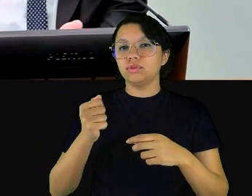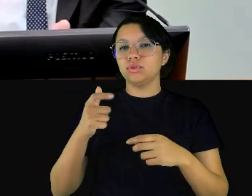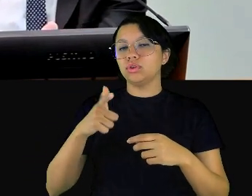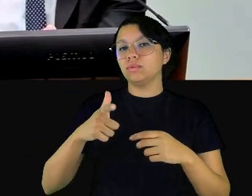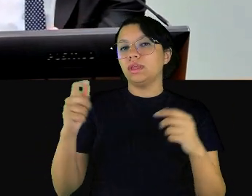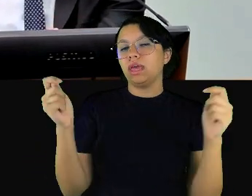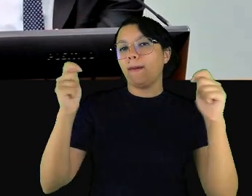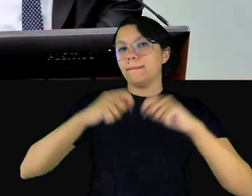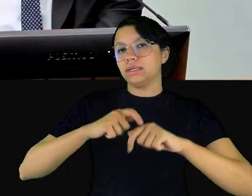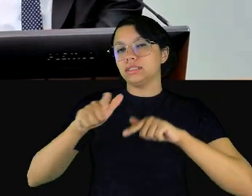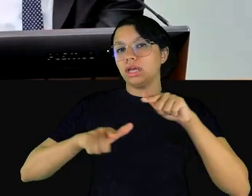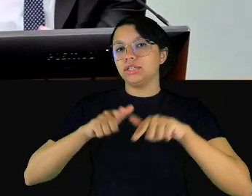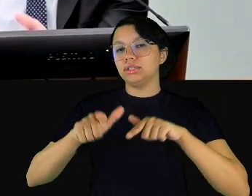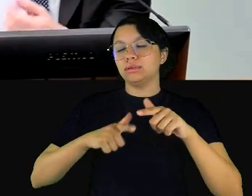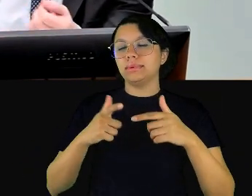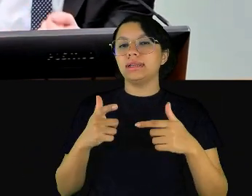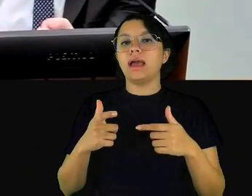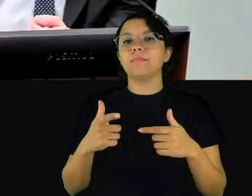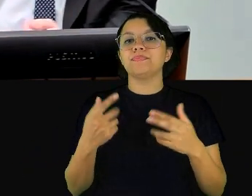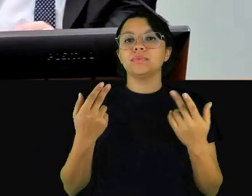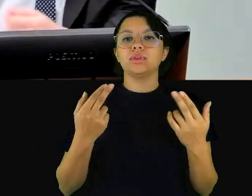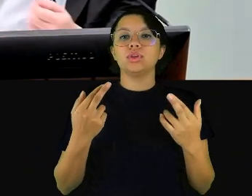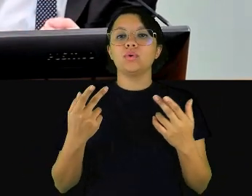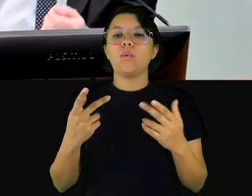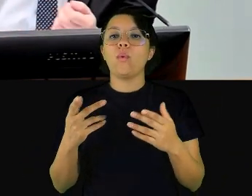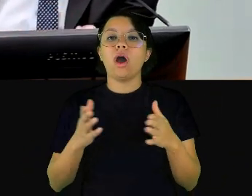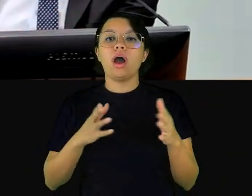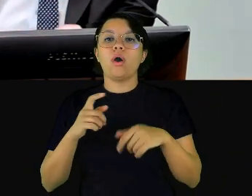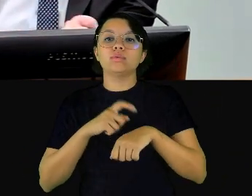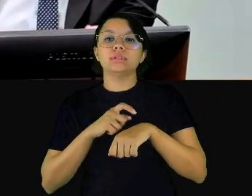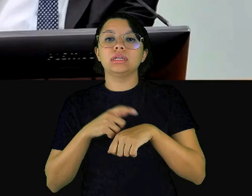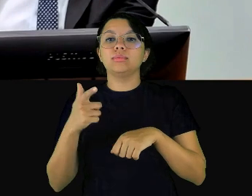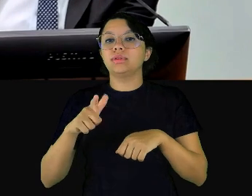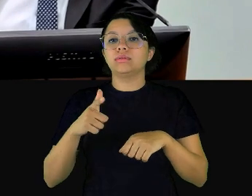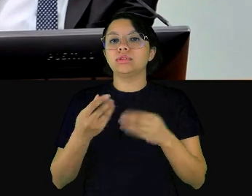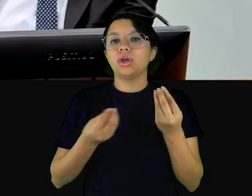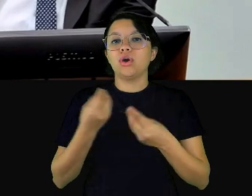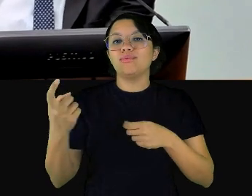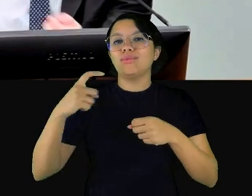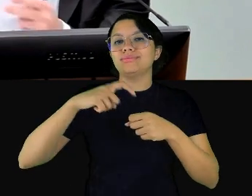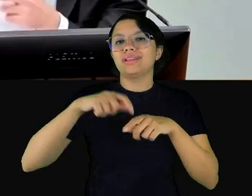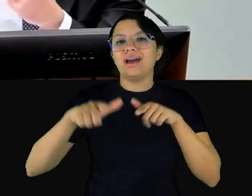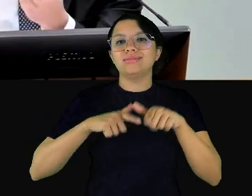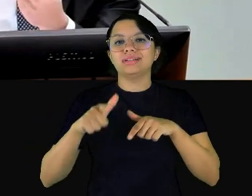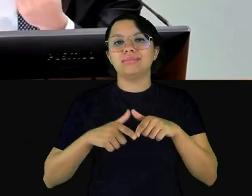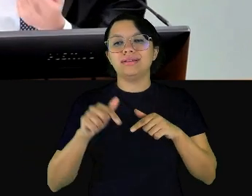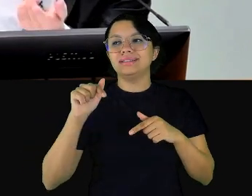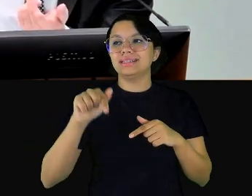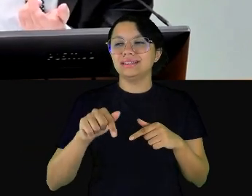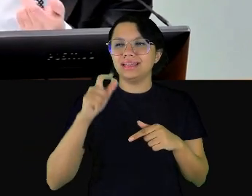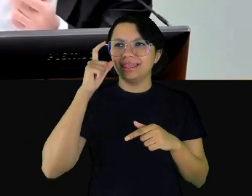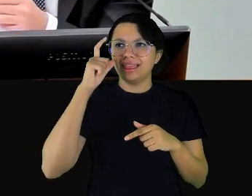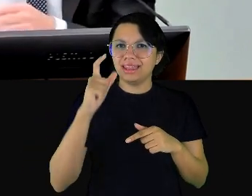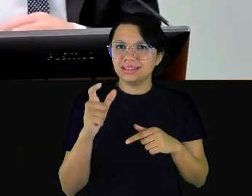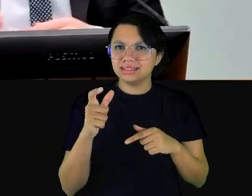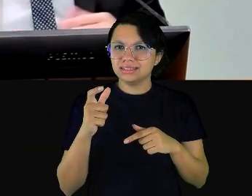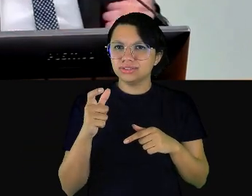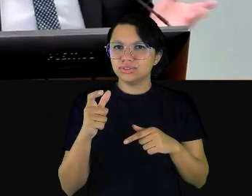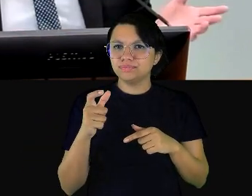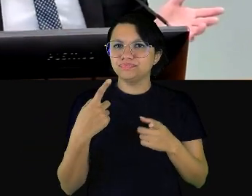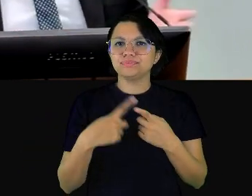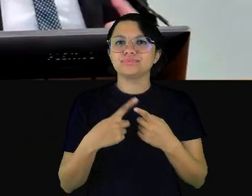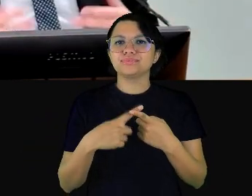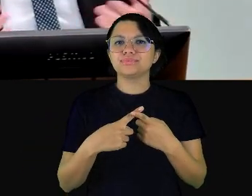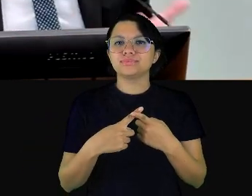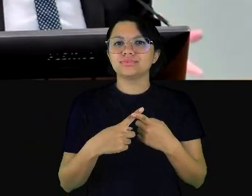incapacidade laborativa e, ao mesmo tempo, ele não tem condições de retorno ao trabalho. E aqui é bem interessante